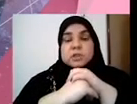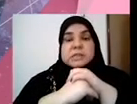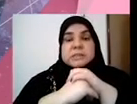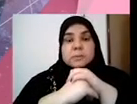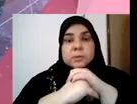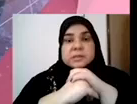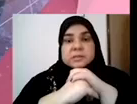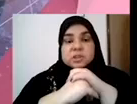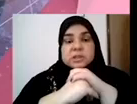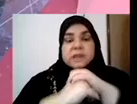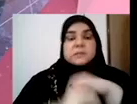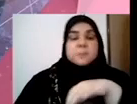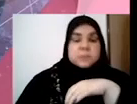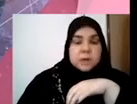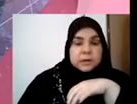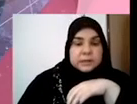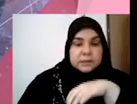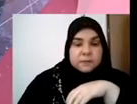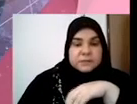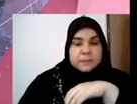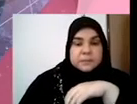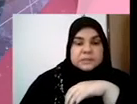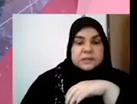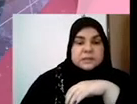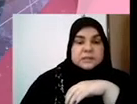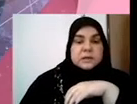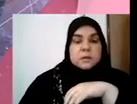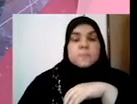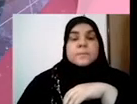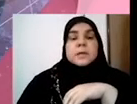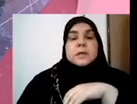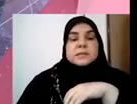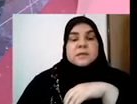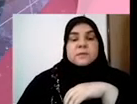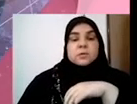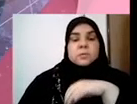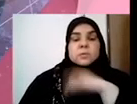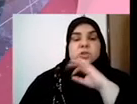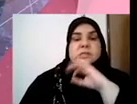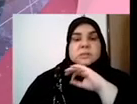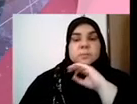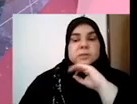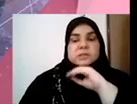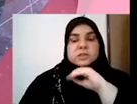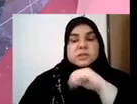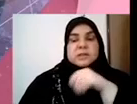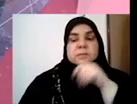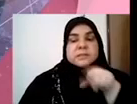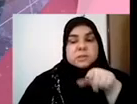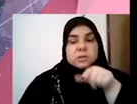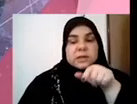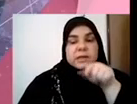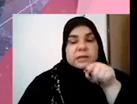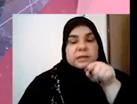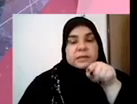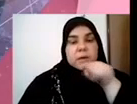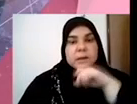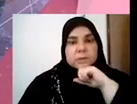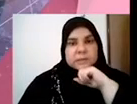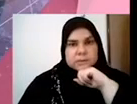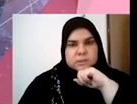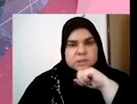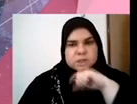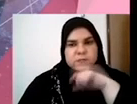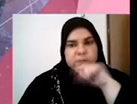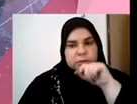a medida utilizando potências de 10. Pessoal, aqui eu fiz a representação, escrevendo o número utilizando potências de 10, mas isso daí ainda não